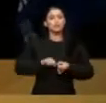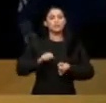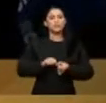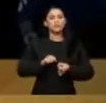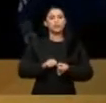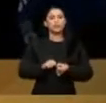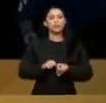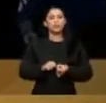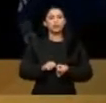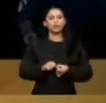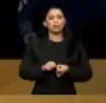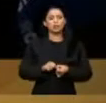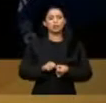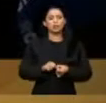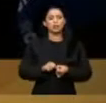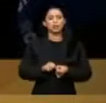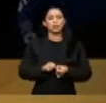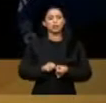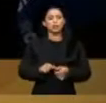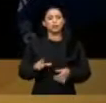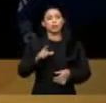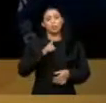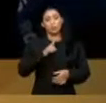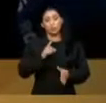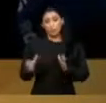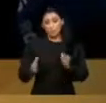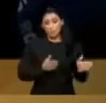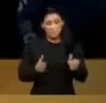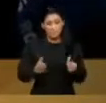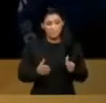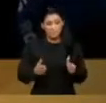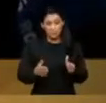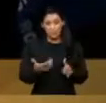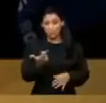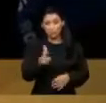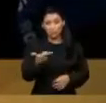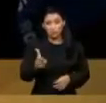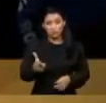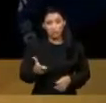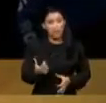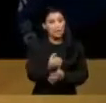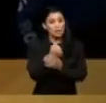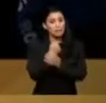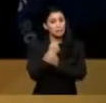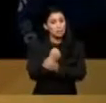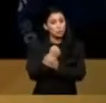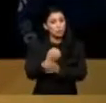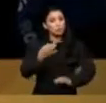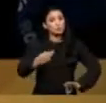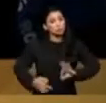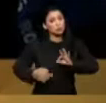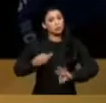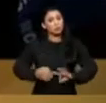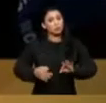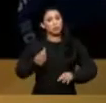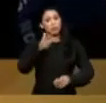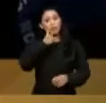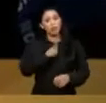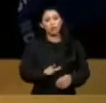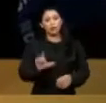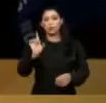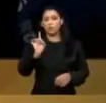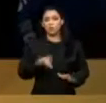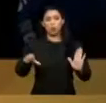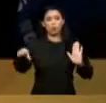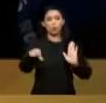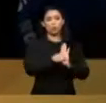pela excepcionalíssima nota da imprescritibilidade, exceção ao princípio da segurança jurídica, alcança somente o